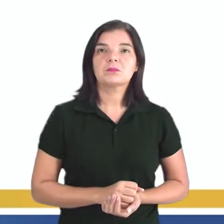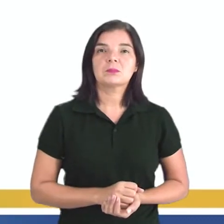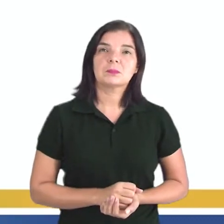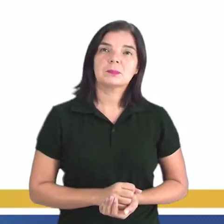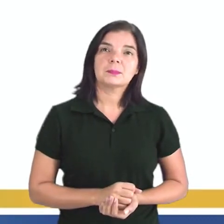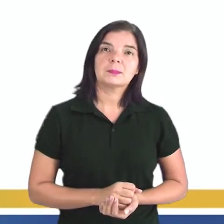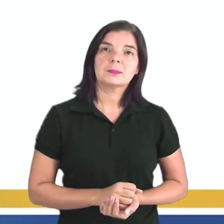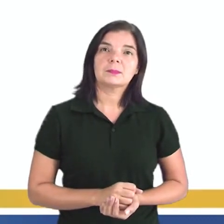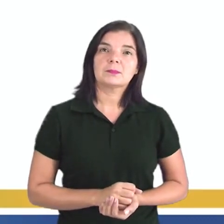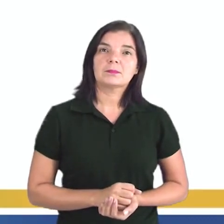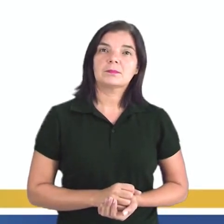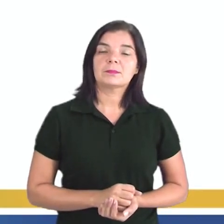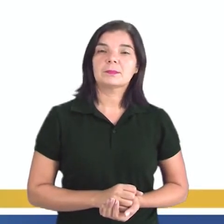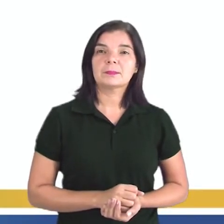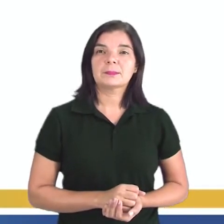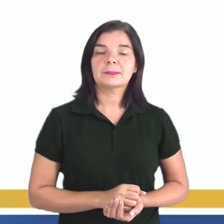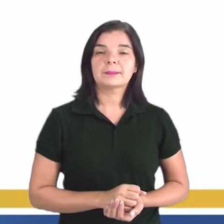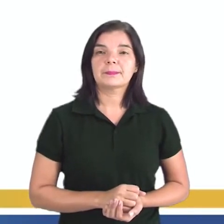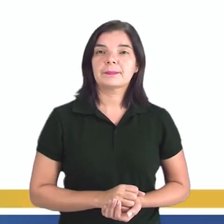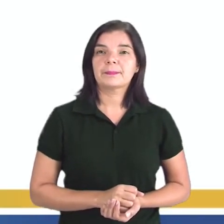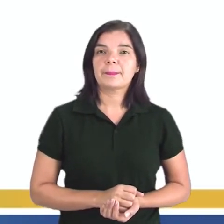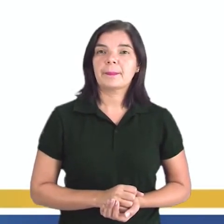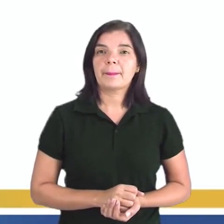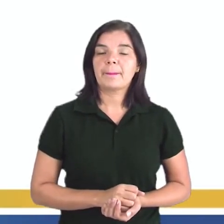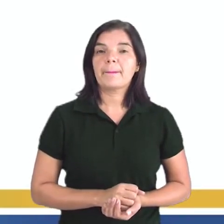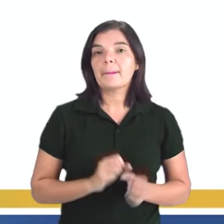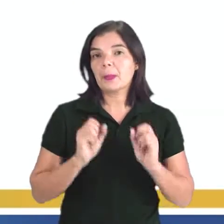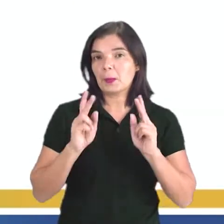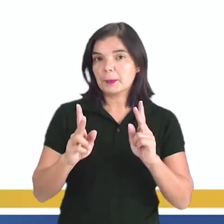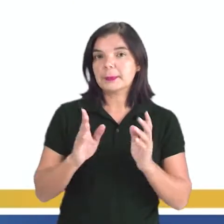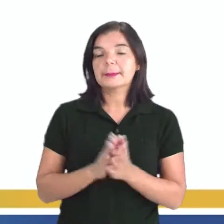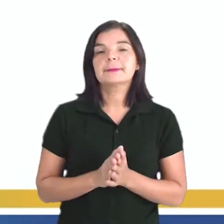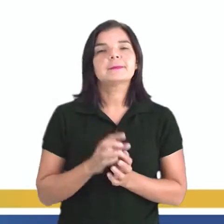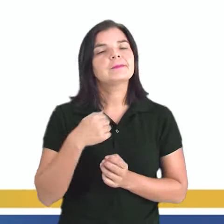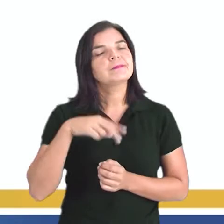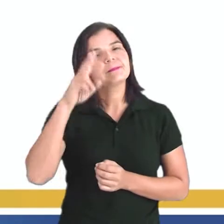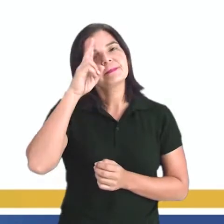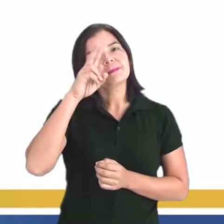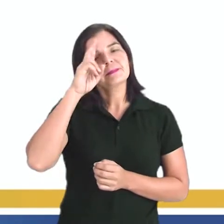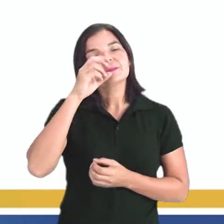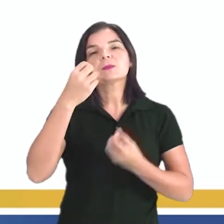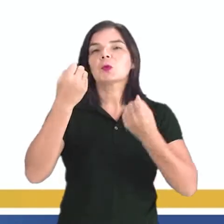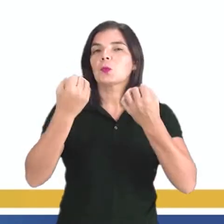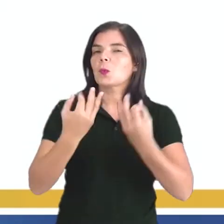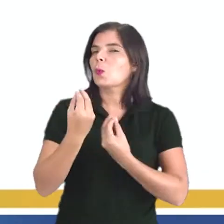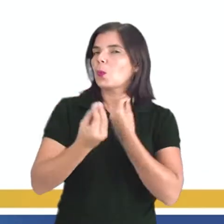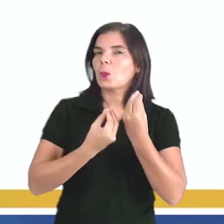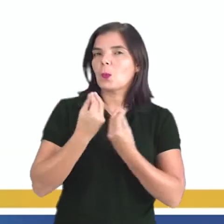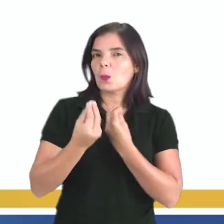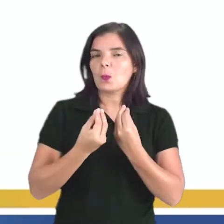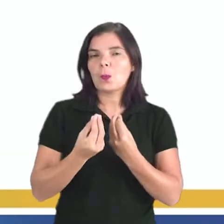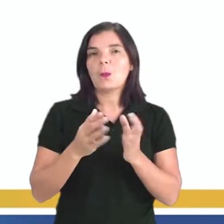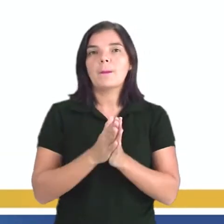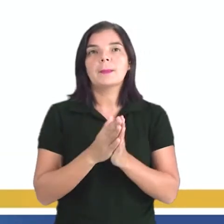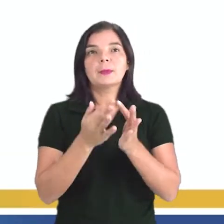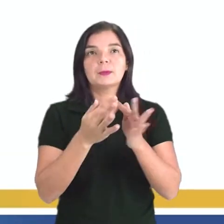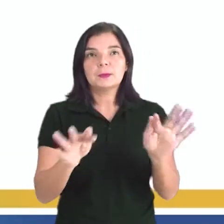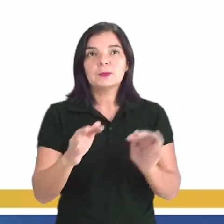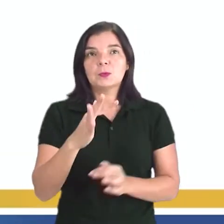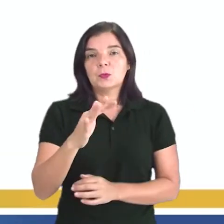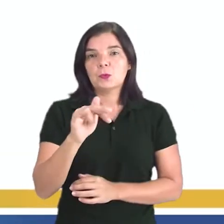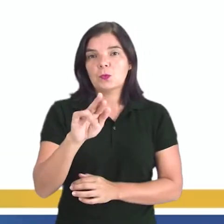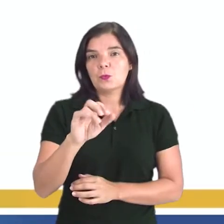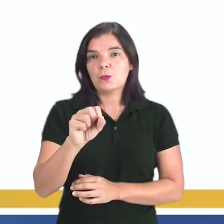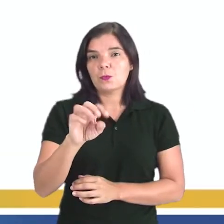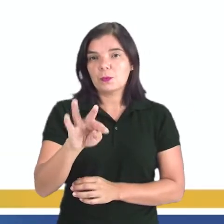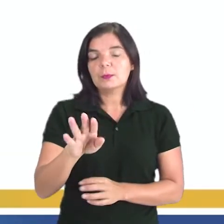auxiliar negativo, won't, juntamente com o seu verbo, ok? Então, só para vocês relembrarem um pouquinho de como funciona o Simple Future, porque nós faremos